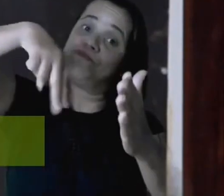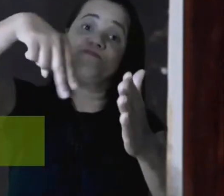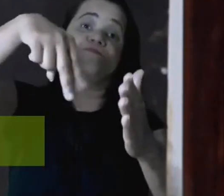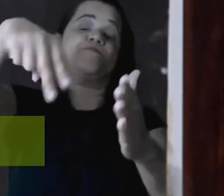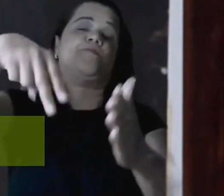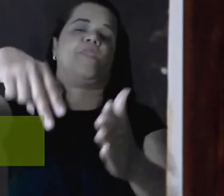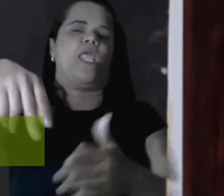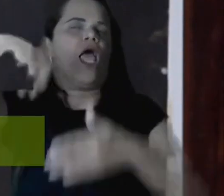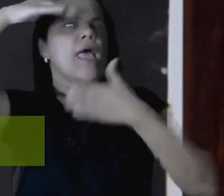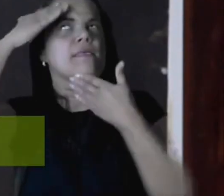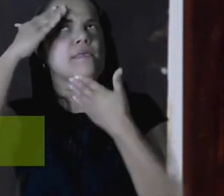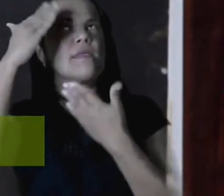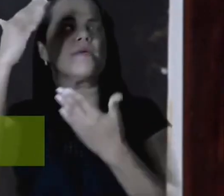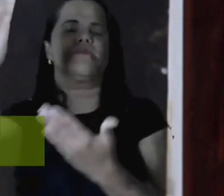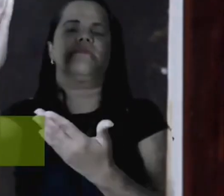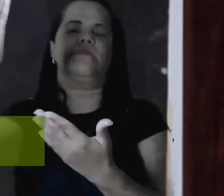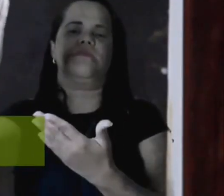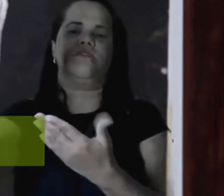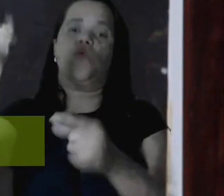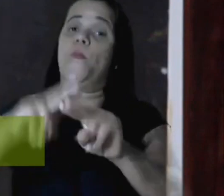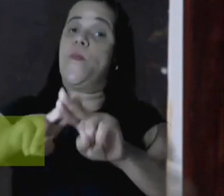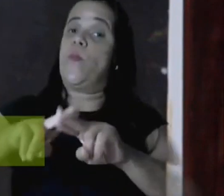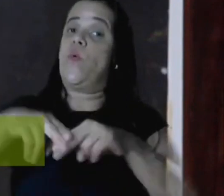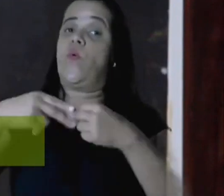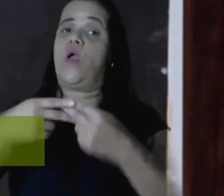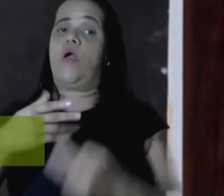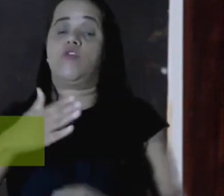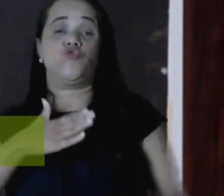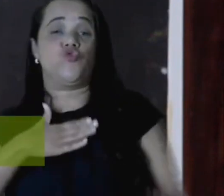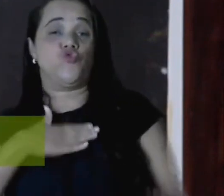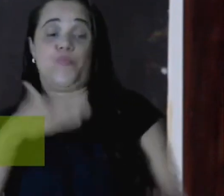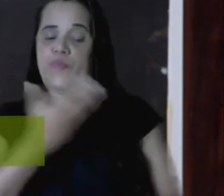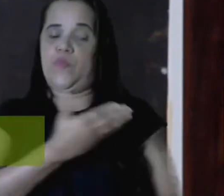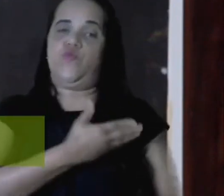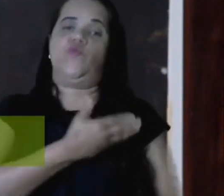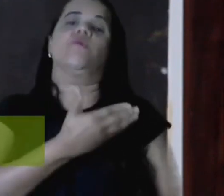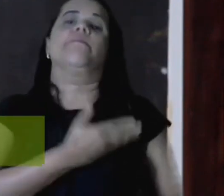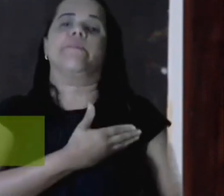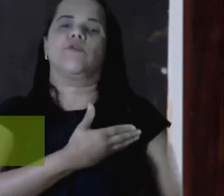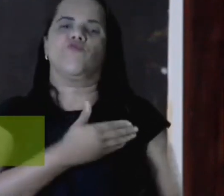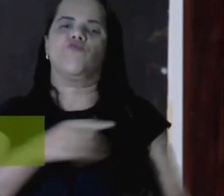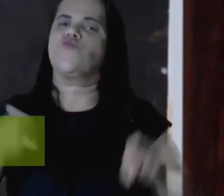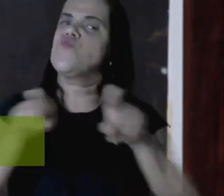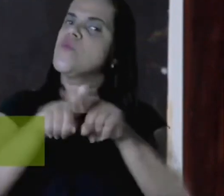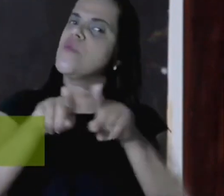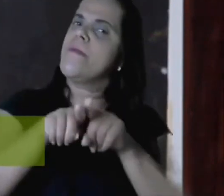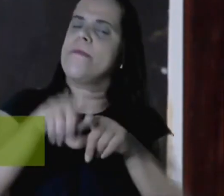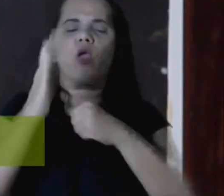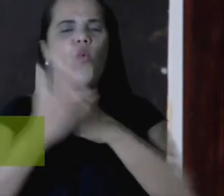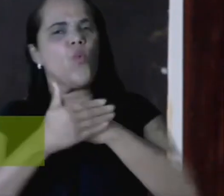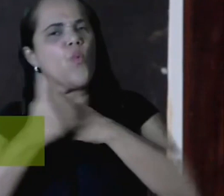Graças dou por meus amigos e o consolo no